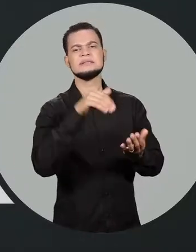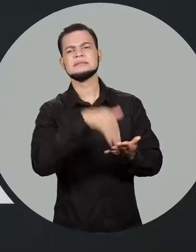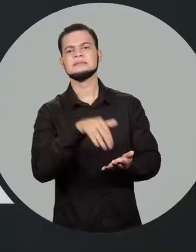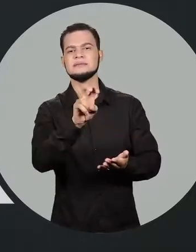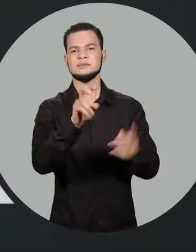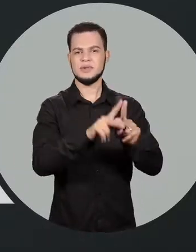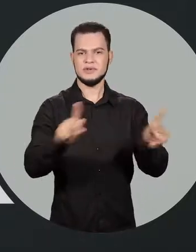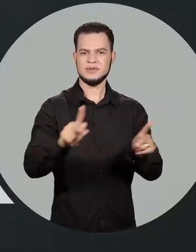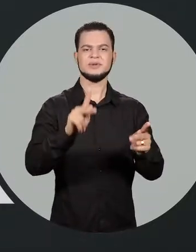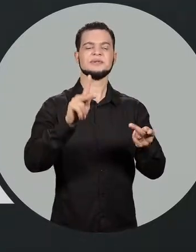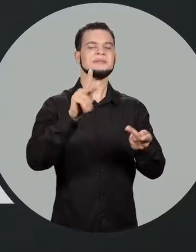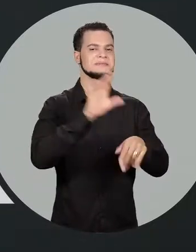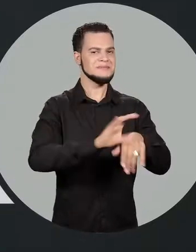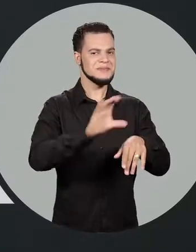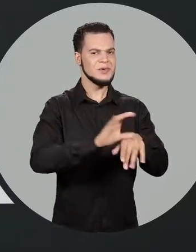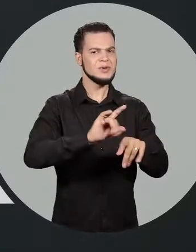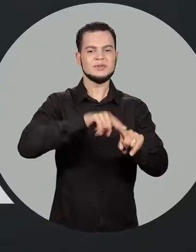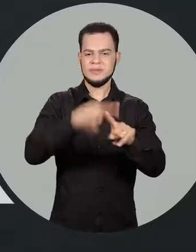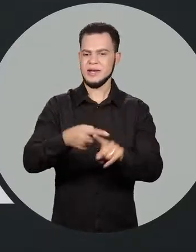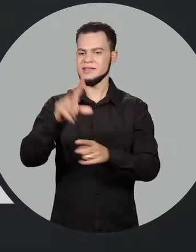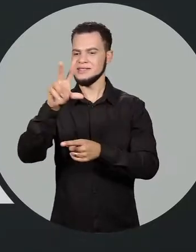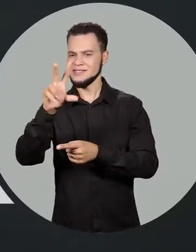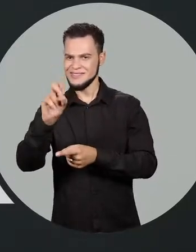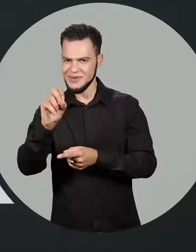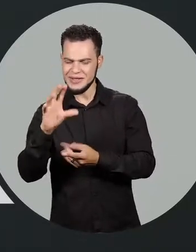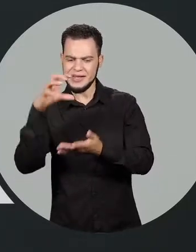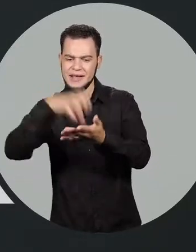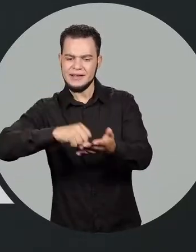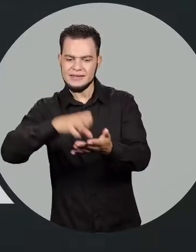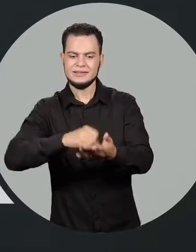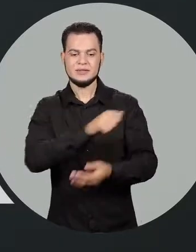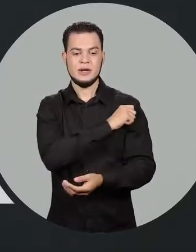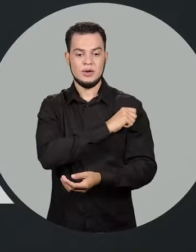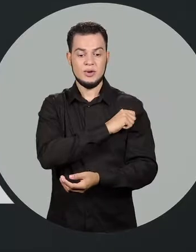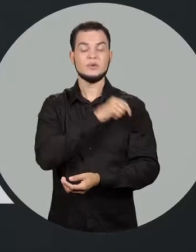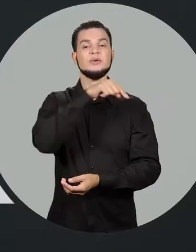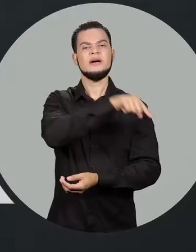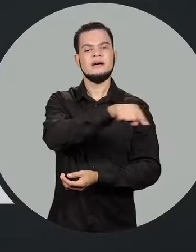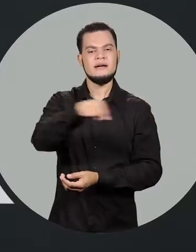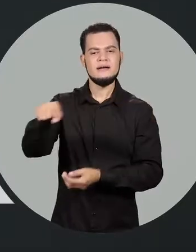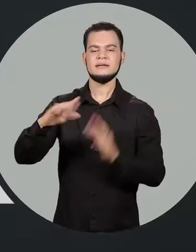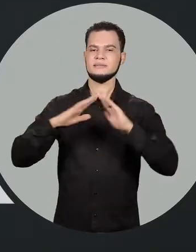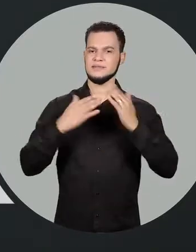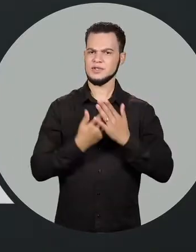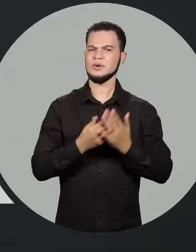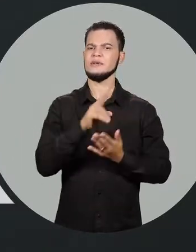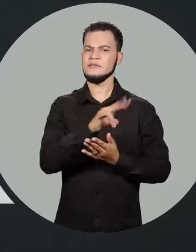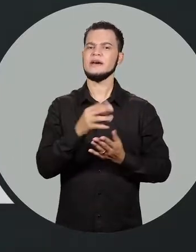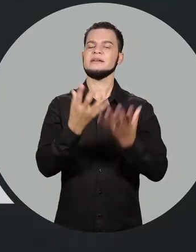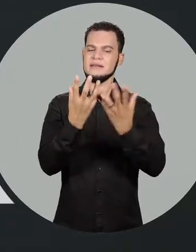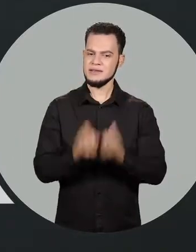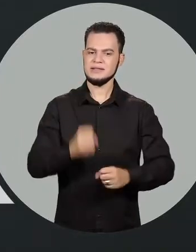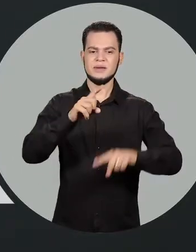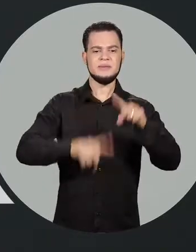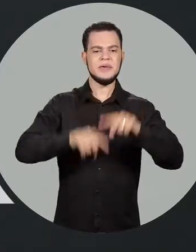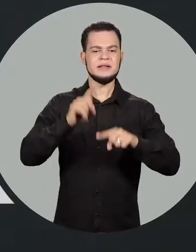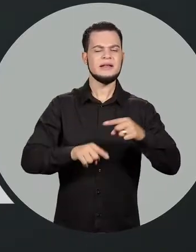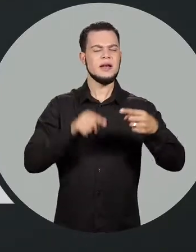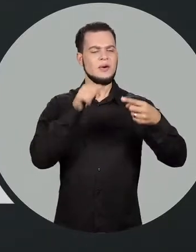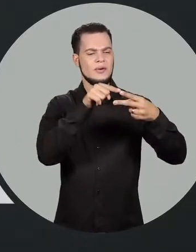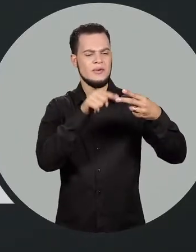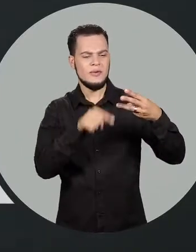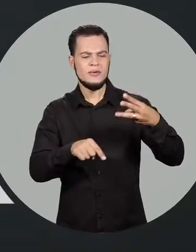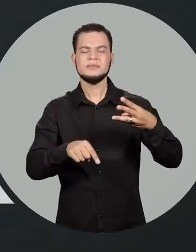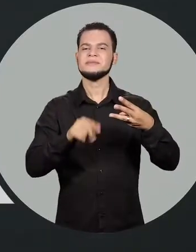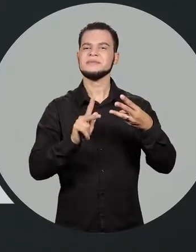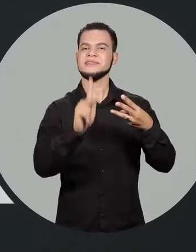capacitados e 50 cadastros de alunos disponibilizados, receberão os materiais didáticos denominados Kit Escola, Kit